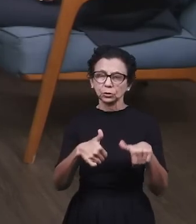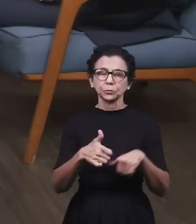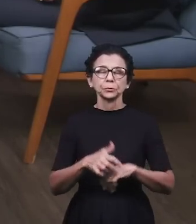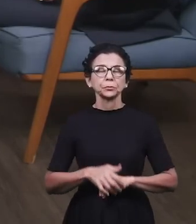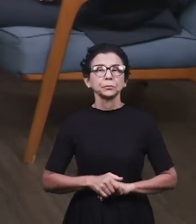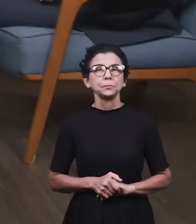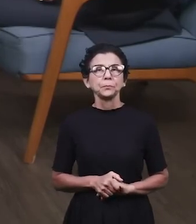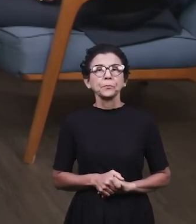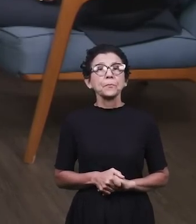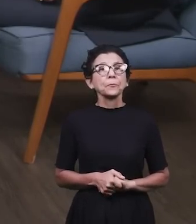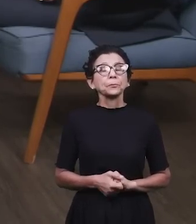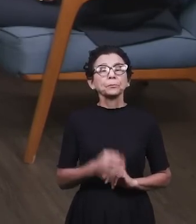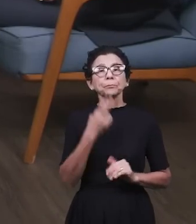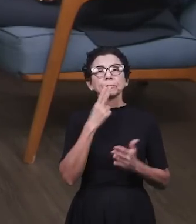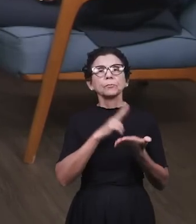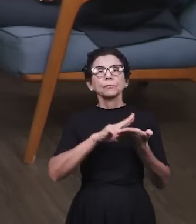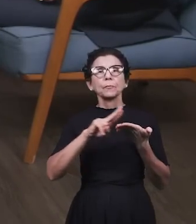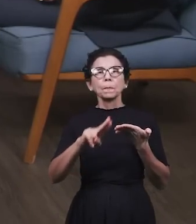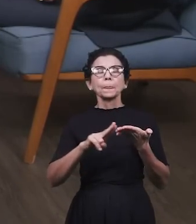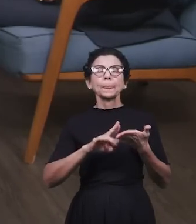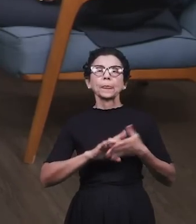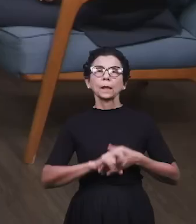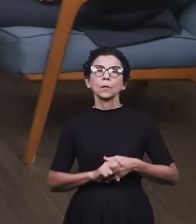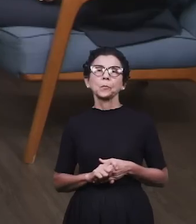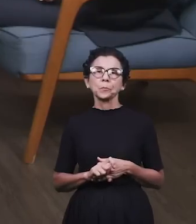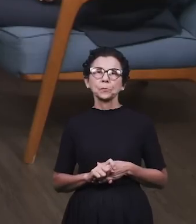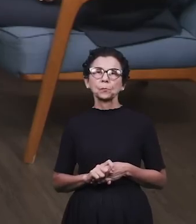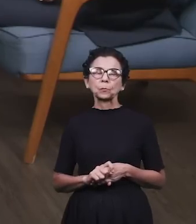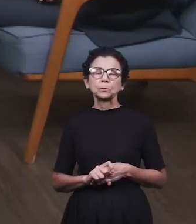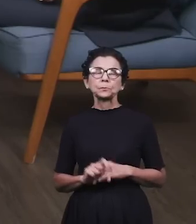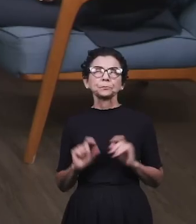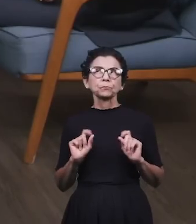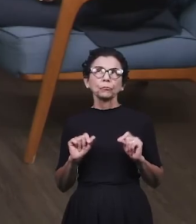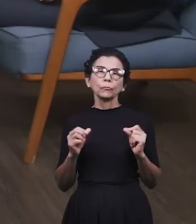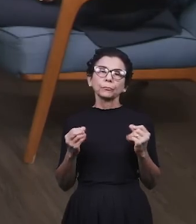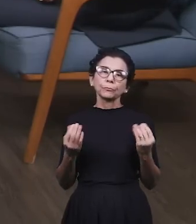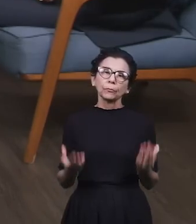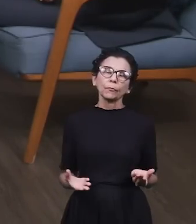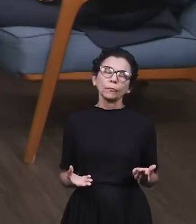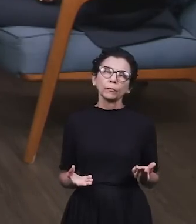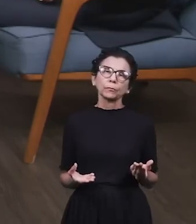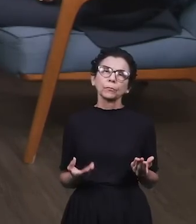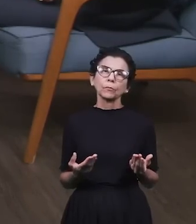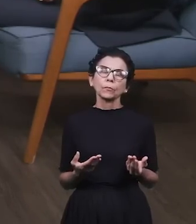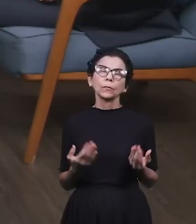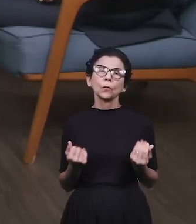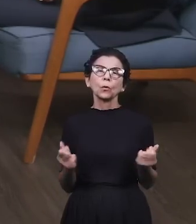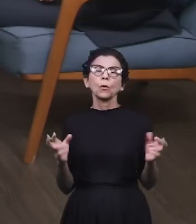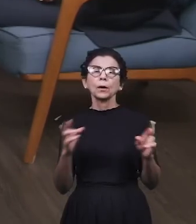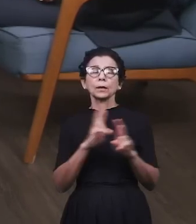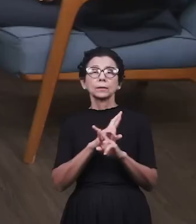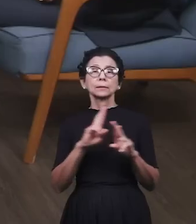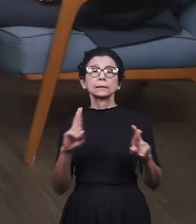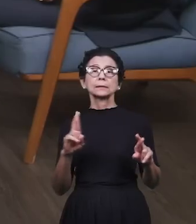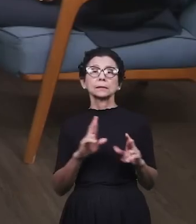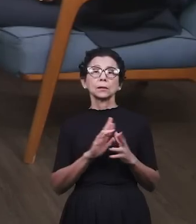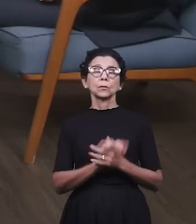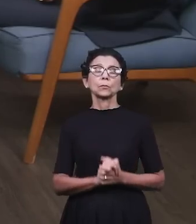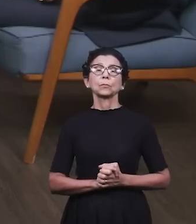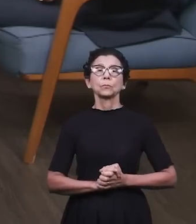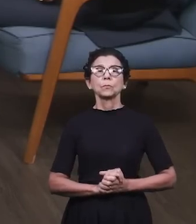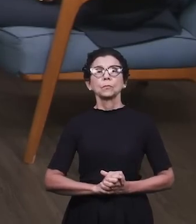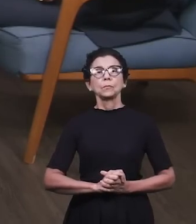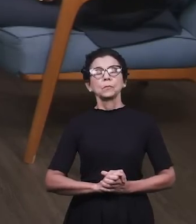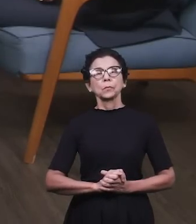nessa carta e que a gente traz para o tema do programa de hoje, para o governo do